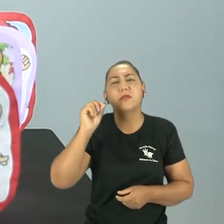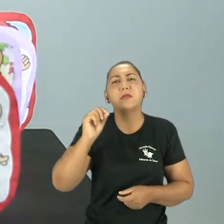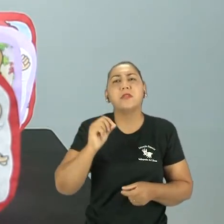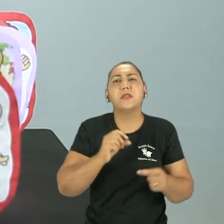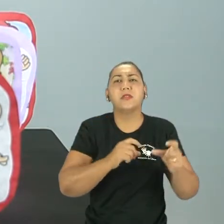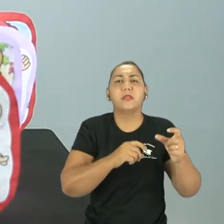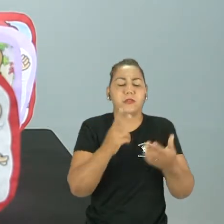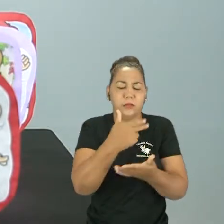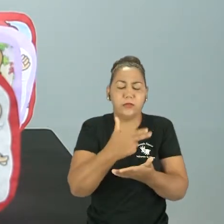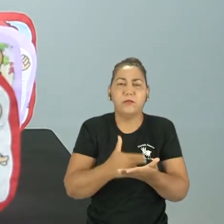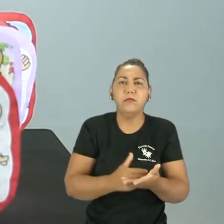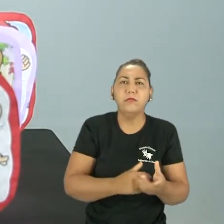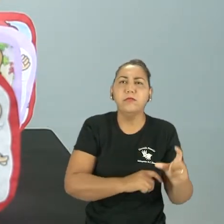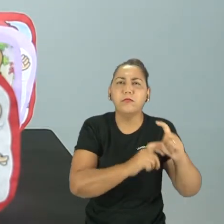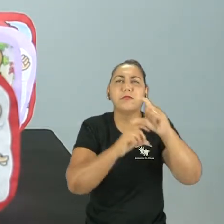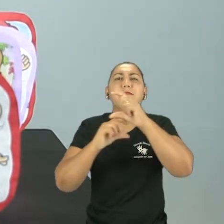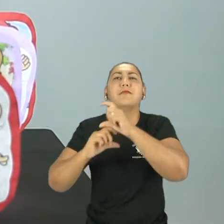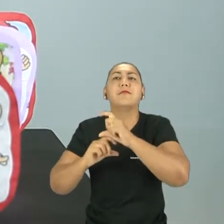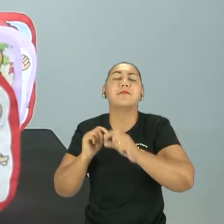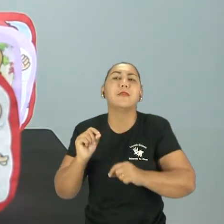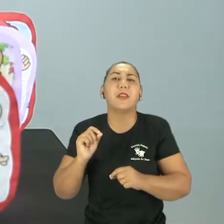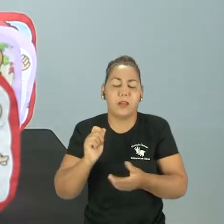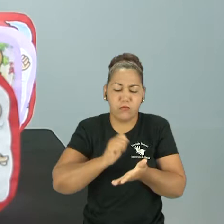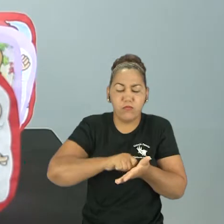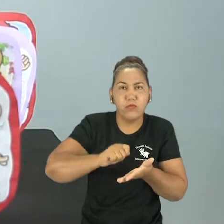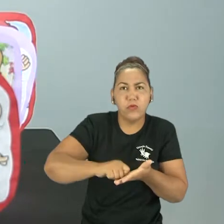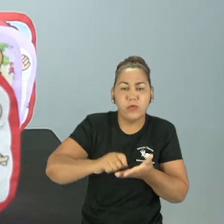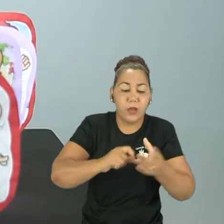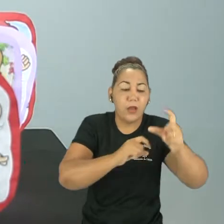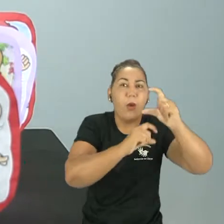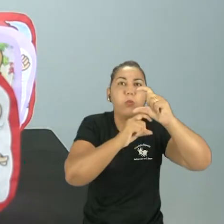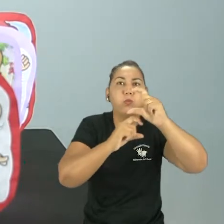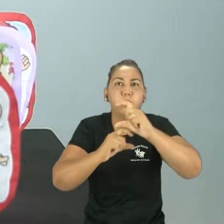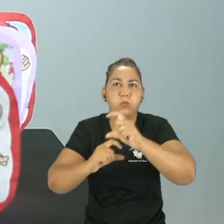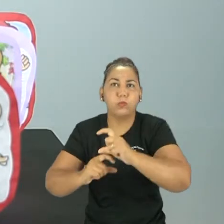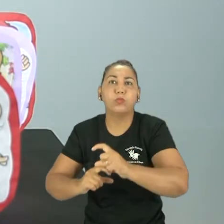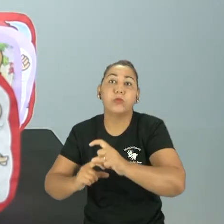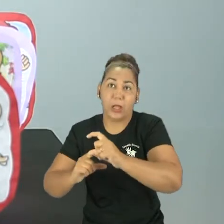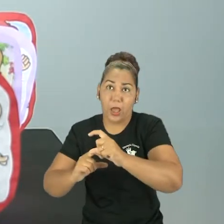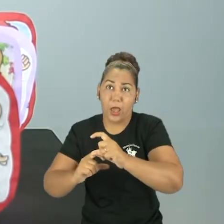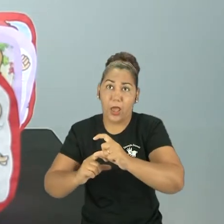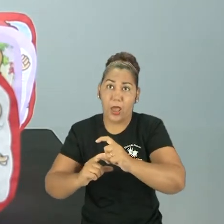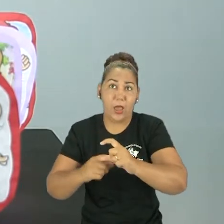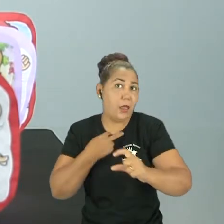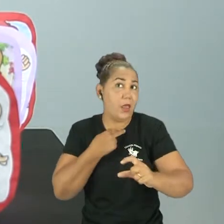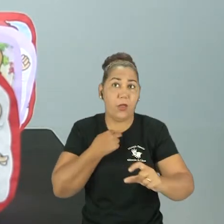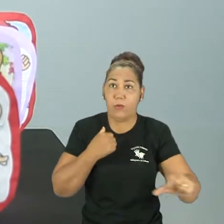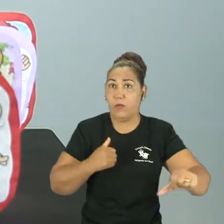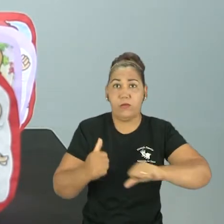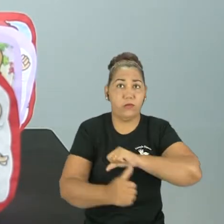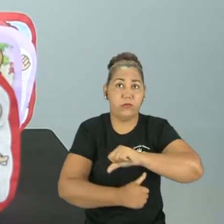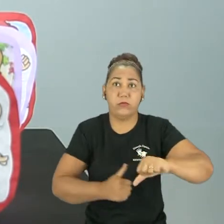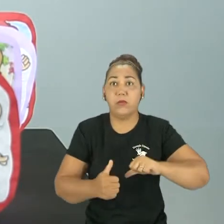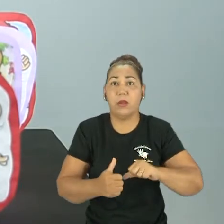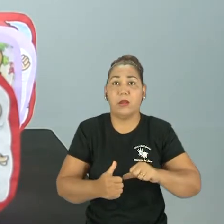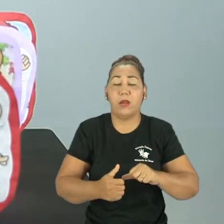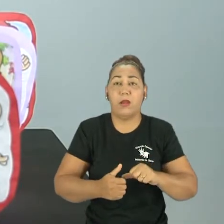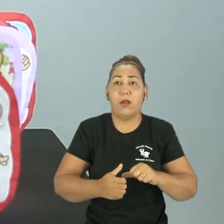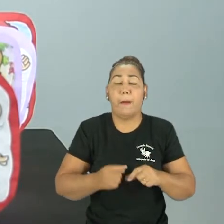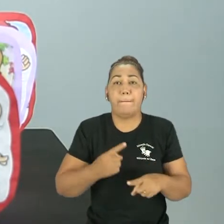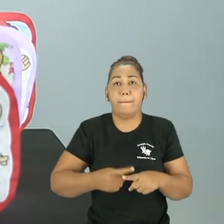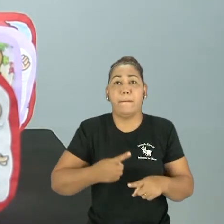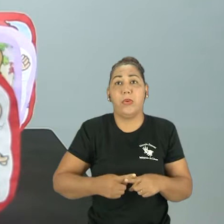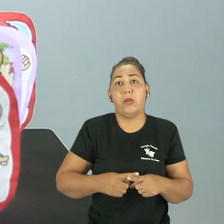escritos em quadrinhos. É uma característica que não pode mudar, porque senão deixaria de ser uma